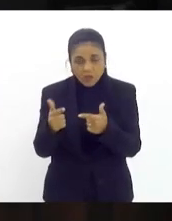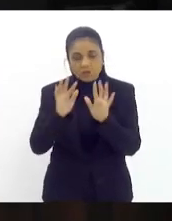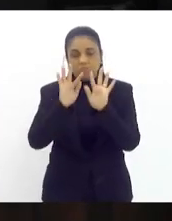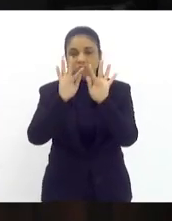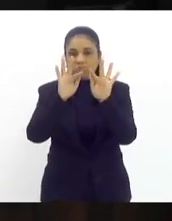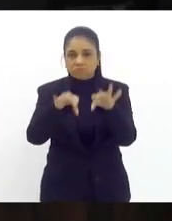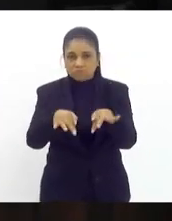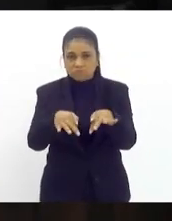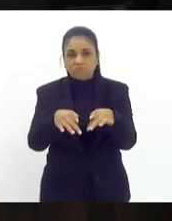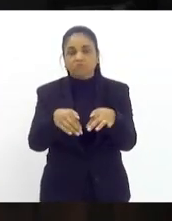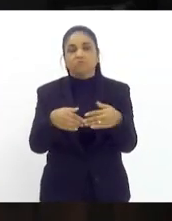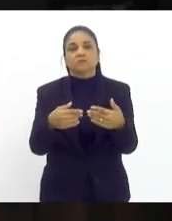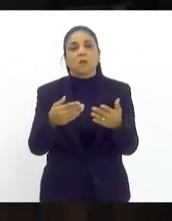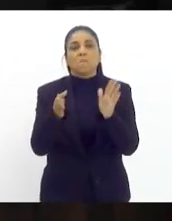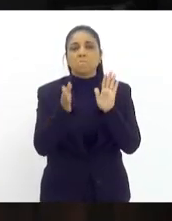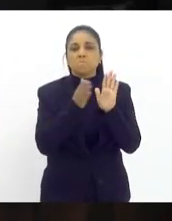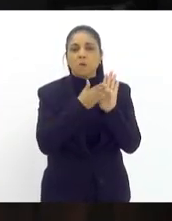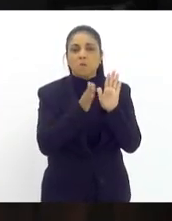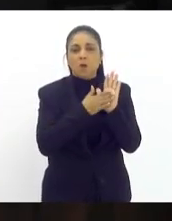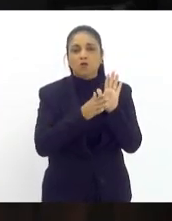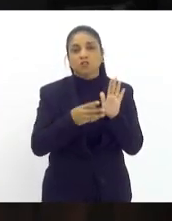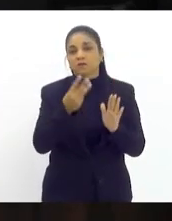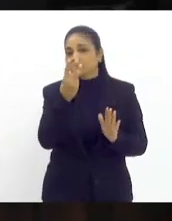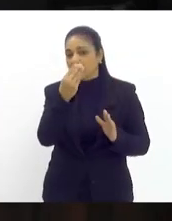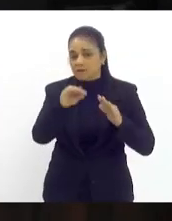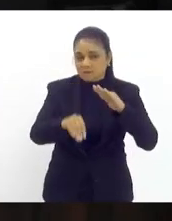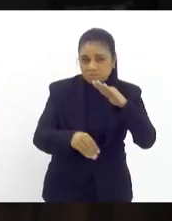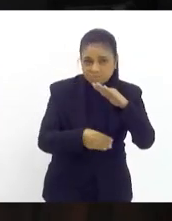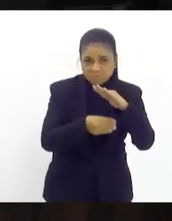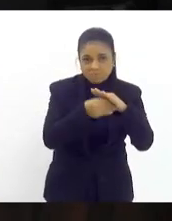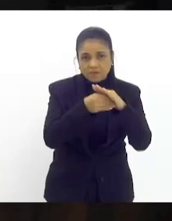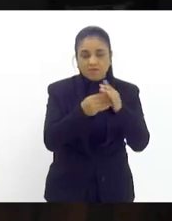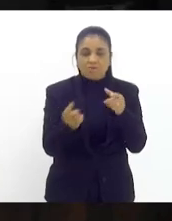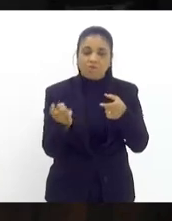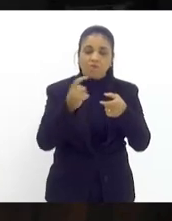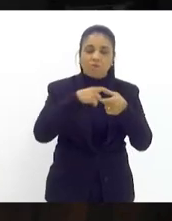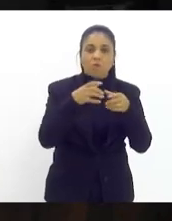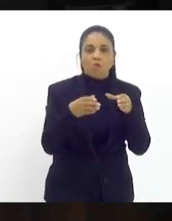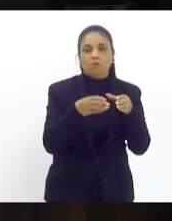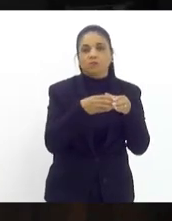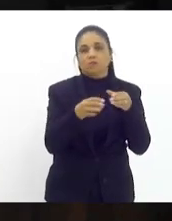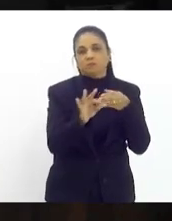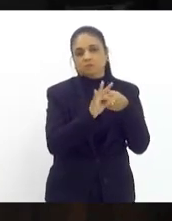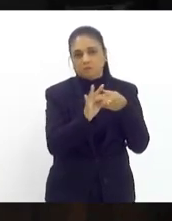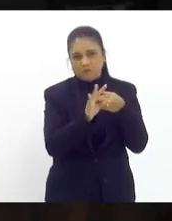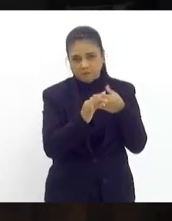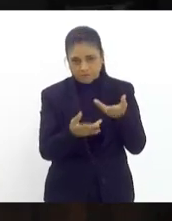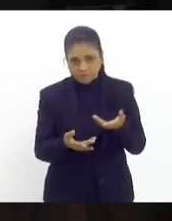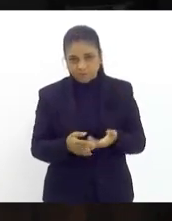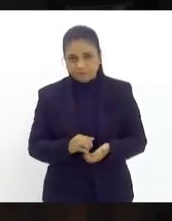discussão presente proposta recebeu três e menos e retorna às comissões técnicas